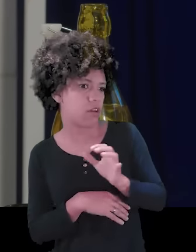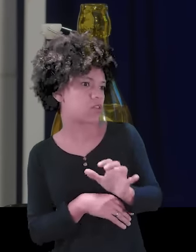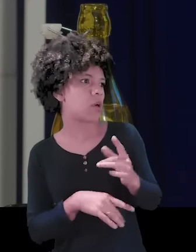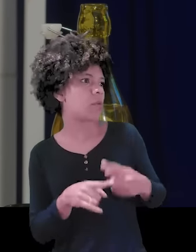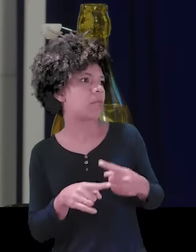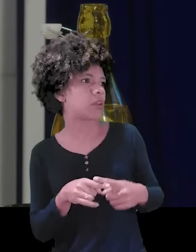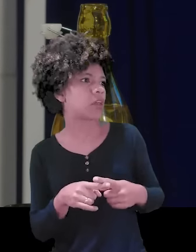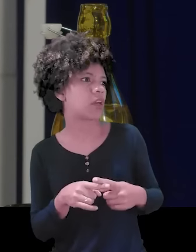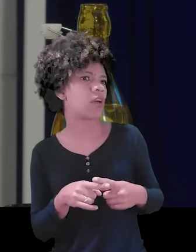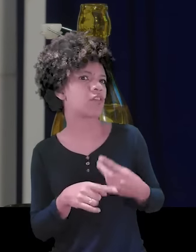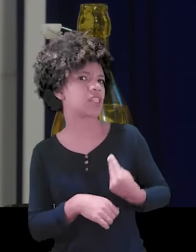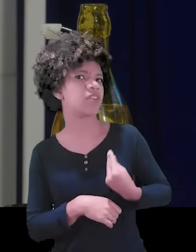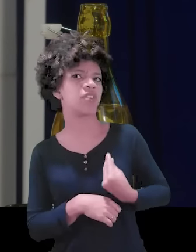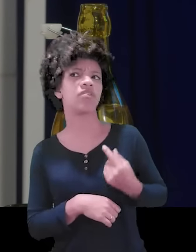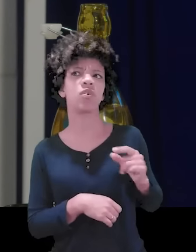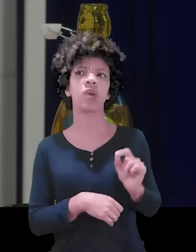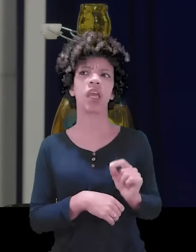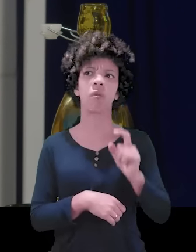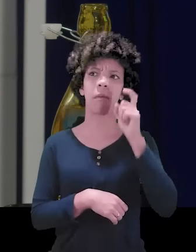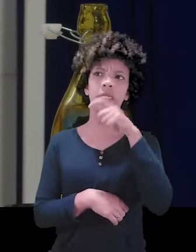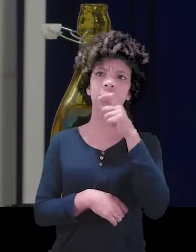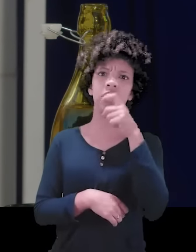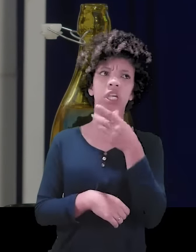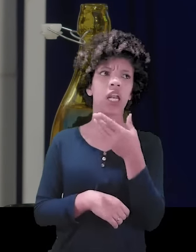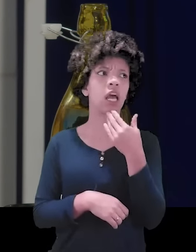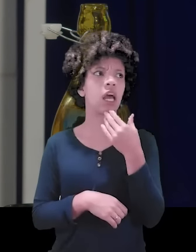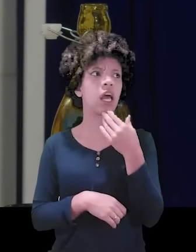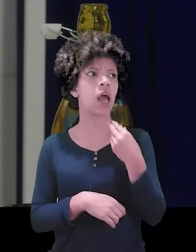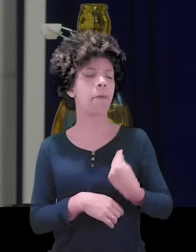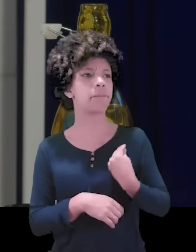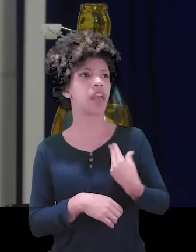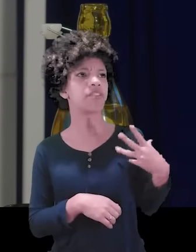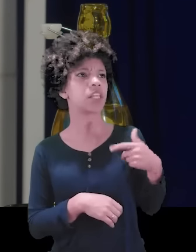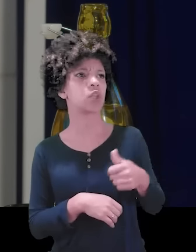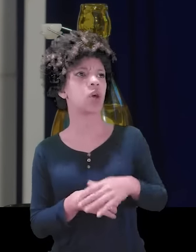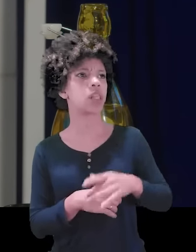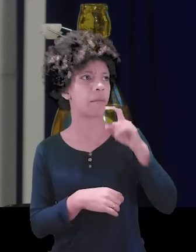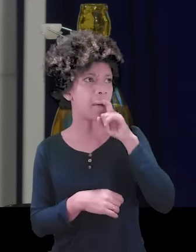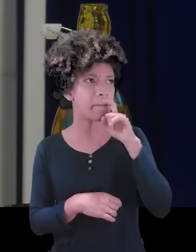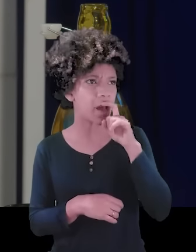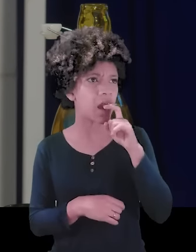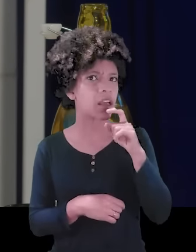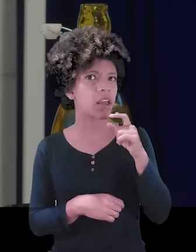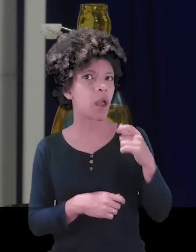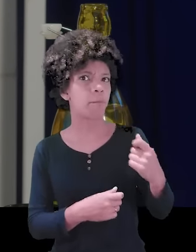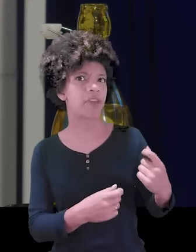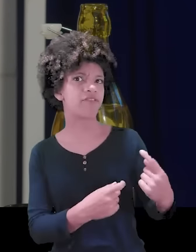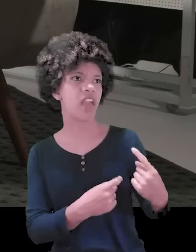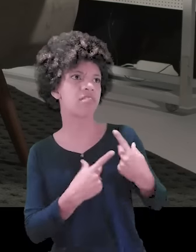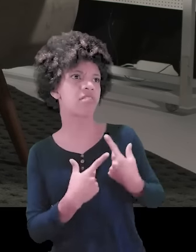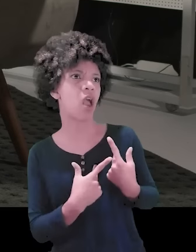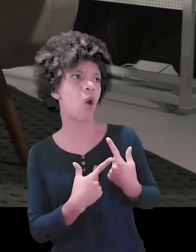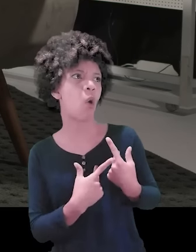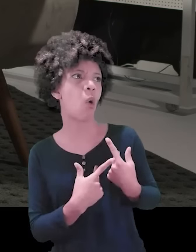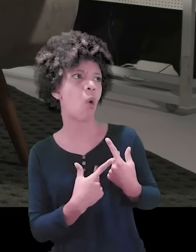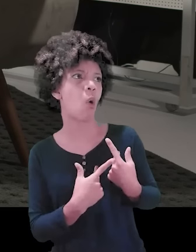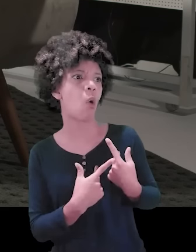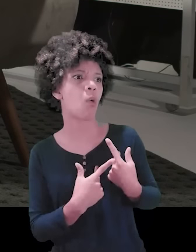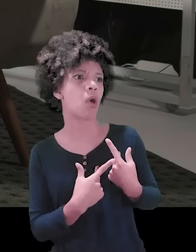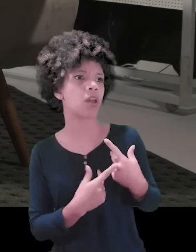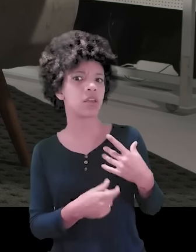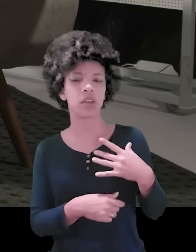isso e esse povo vive o que mano mentira o que que foi minha vida meu pai me traz ficou para cá eu